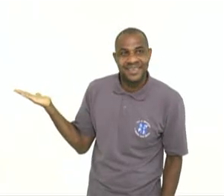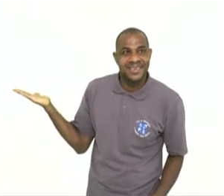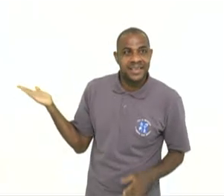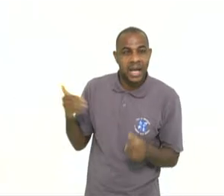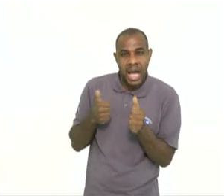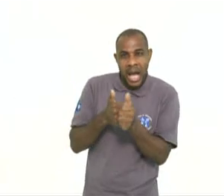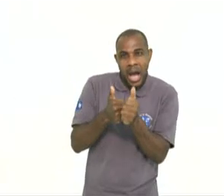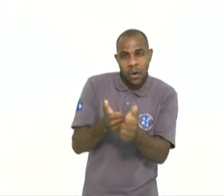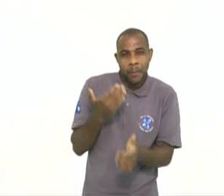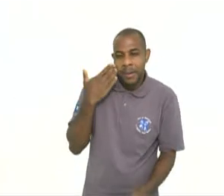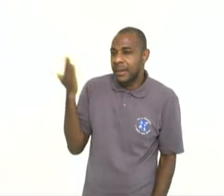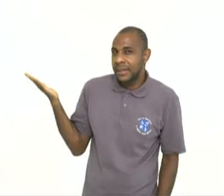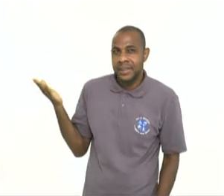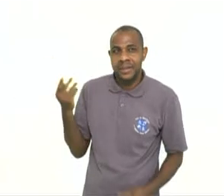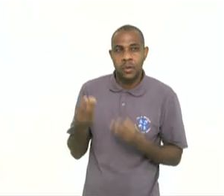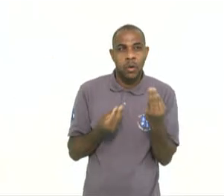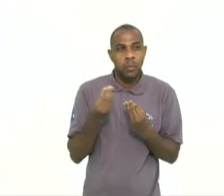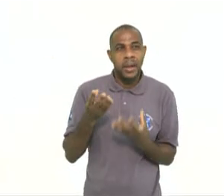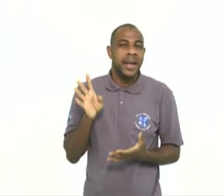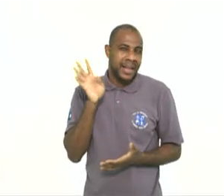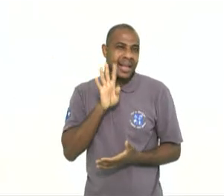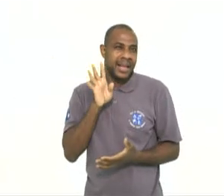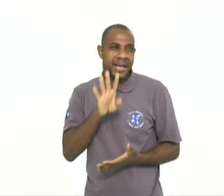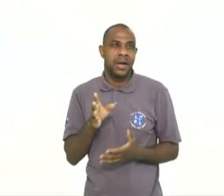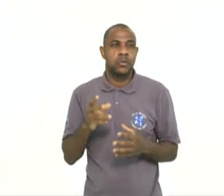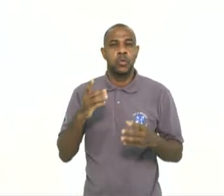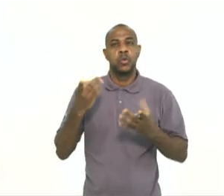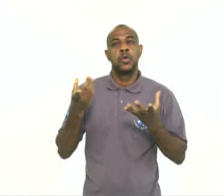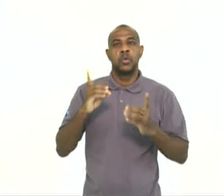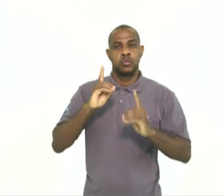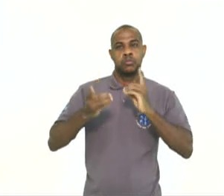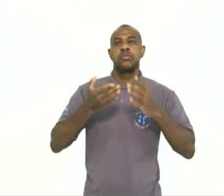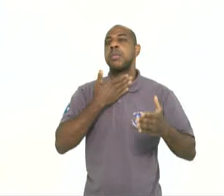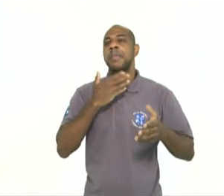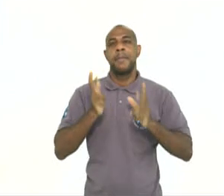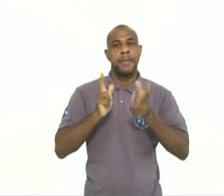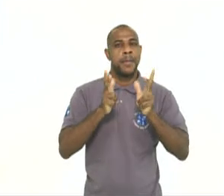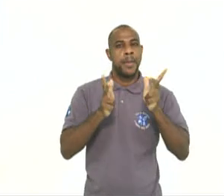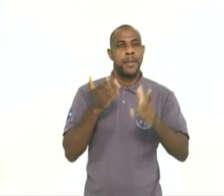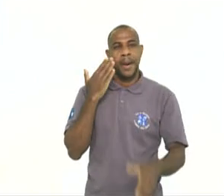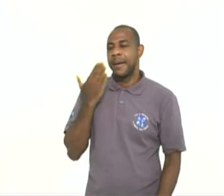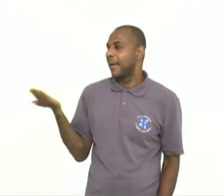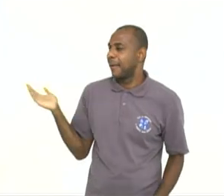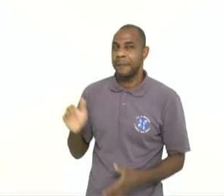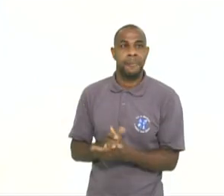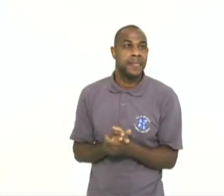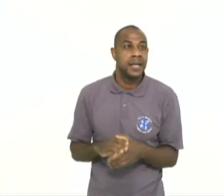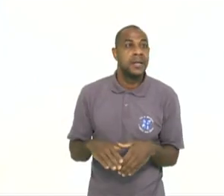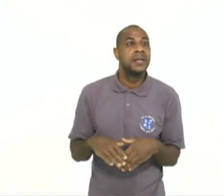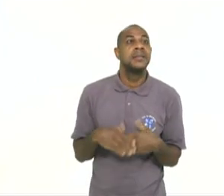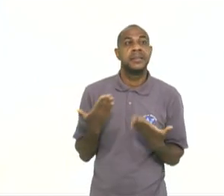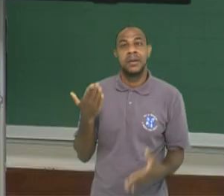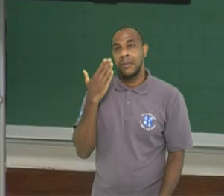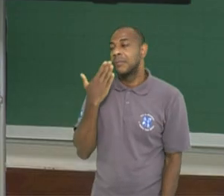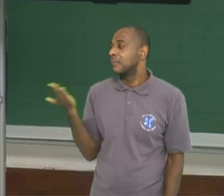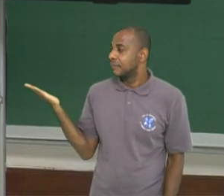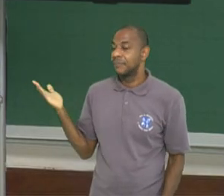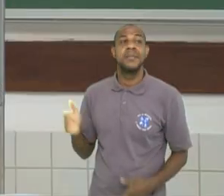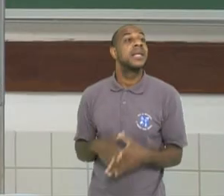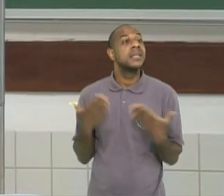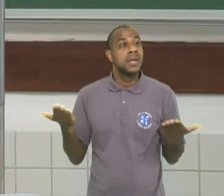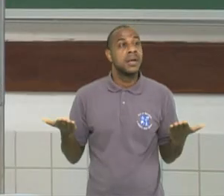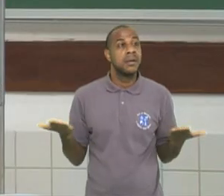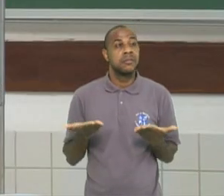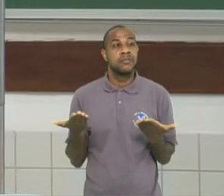acompanharem aí verem como é bacana essa questão do Diálogo também atravessa os balões né então isso aqui gente